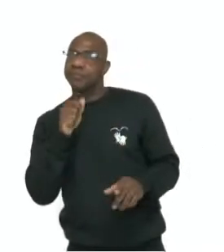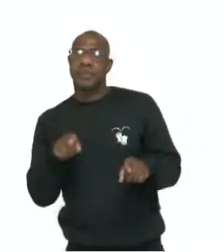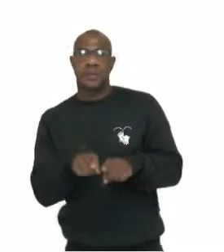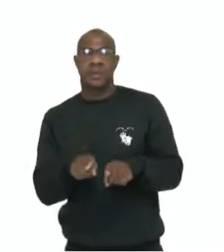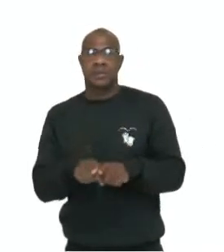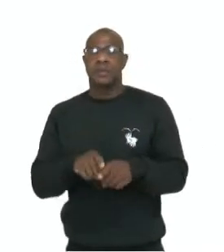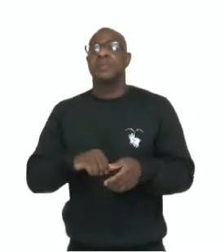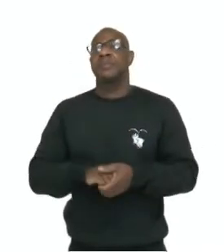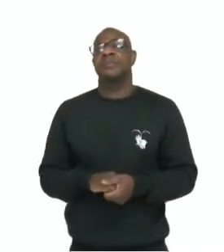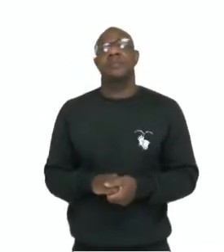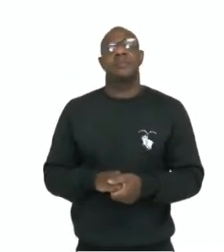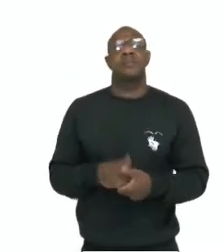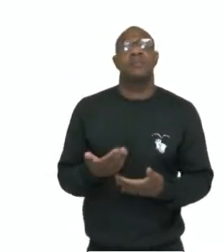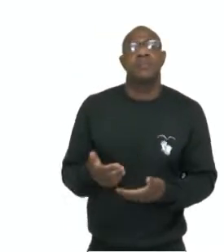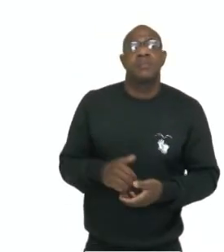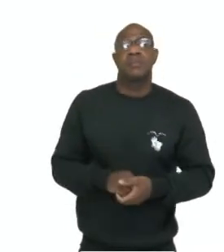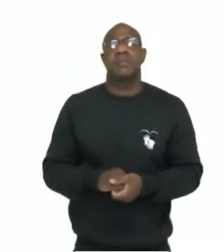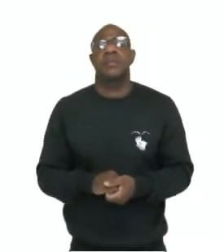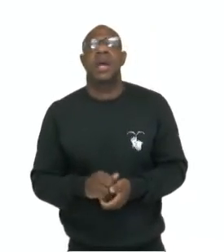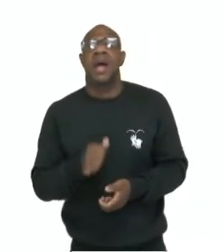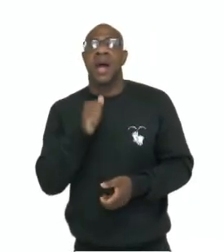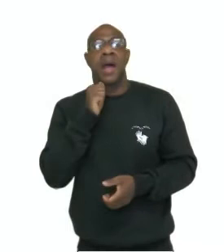para a maioria das mulheres diminuiu.